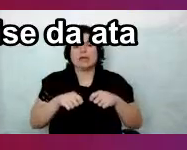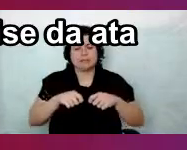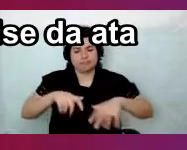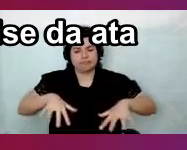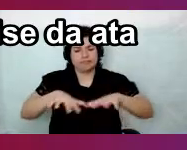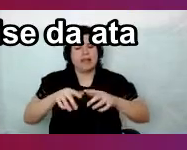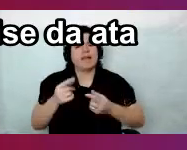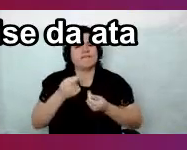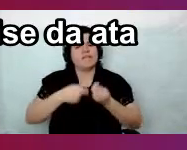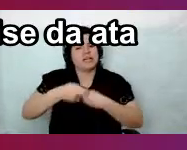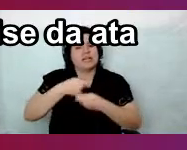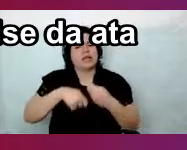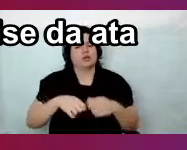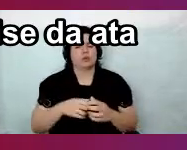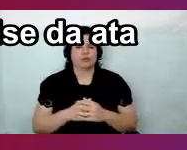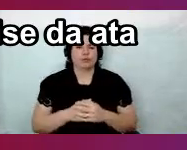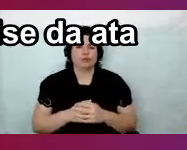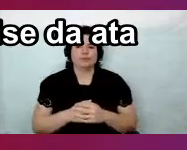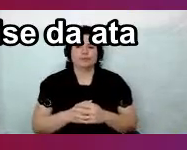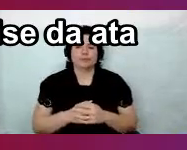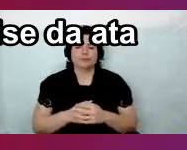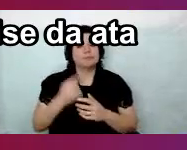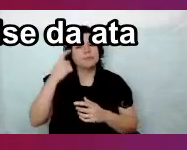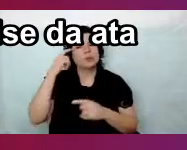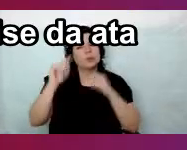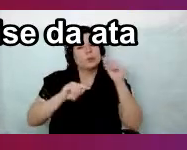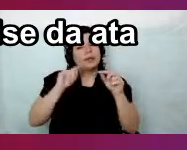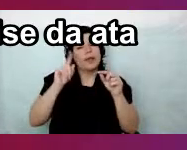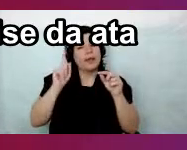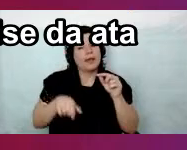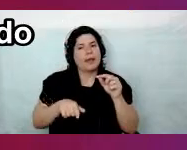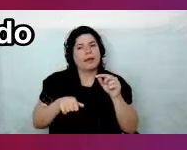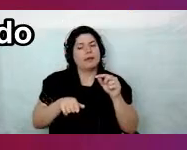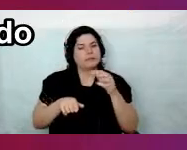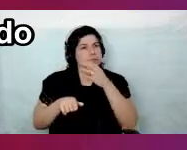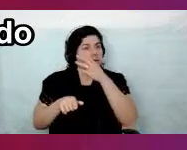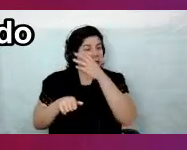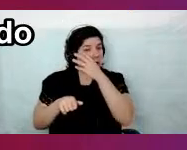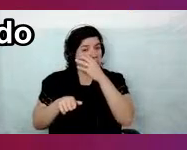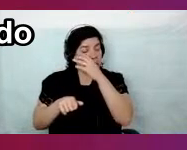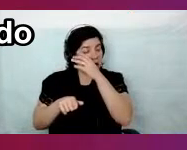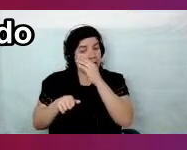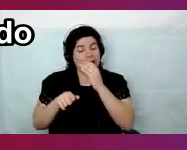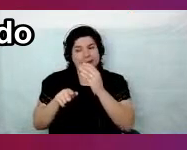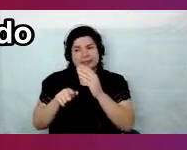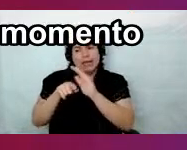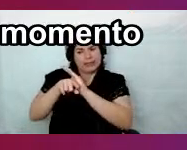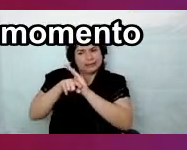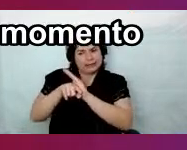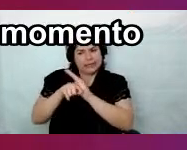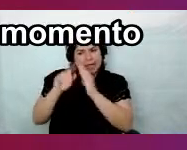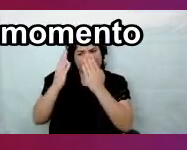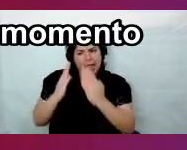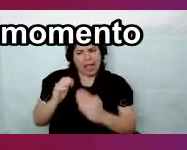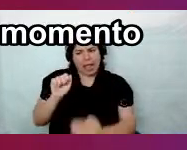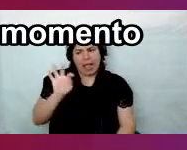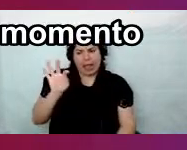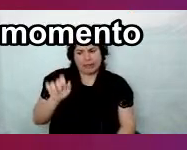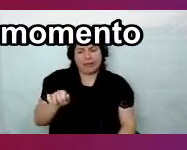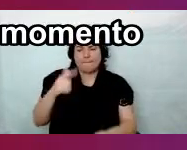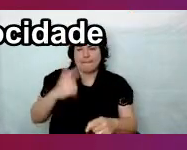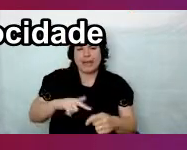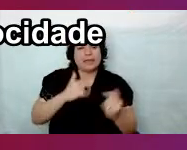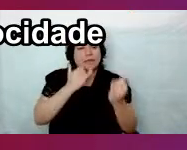financeiro. Então, aqui a ideia é, com essa análise da ata, mais informações de mercado que estavam acontecendo